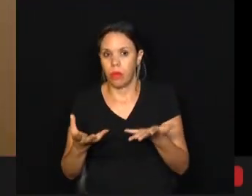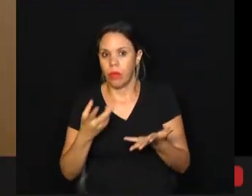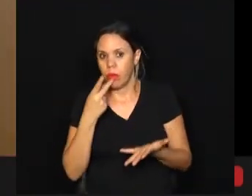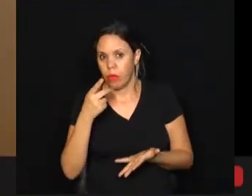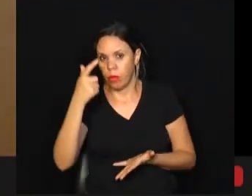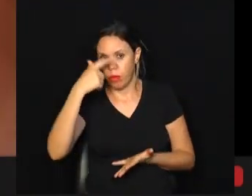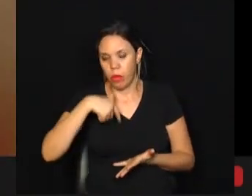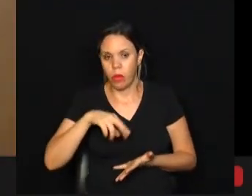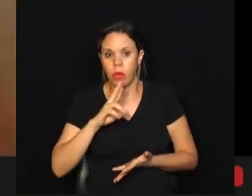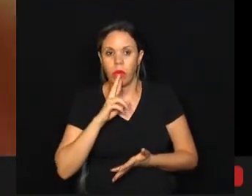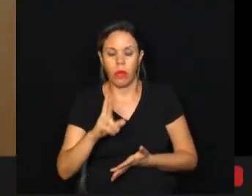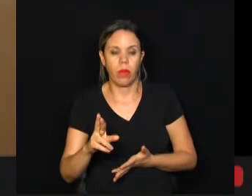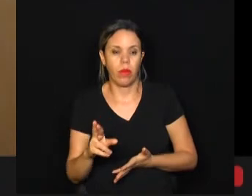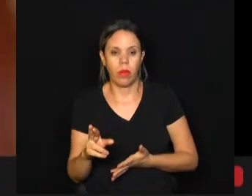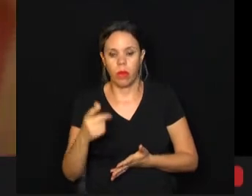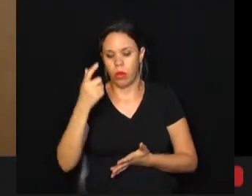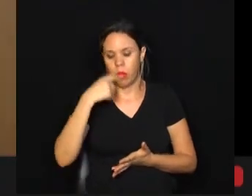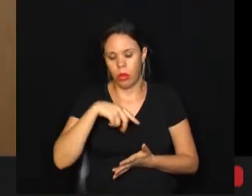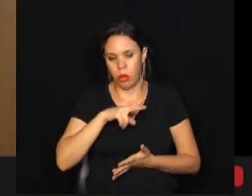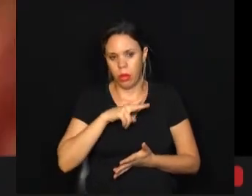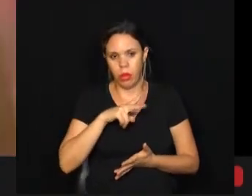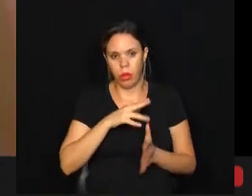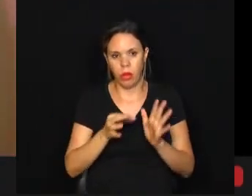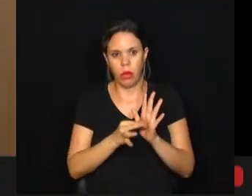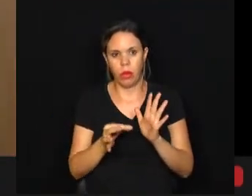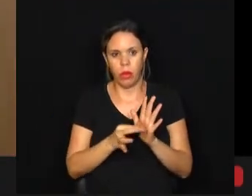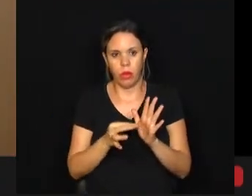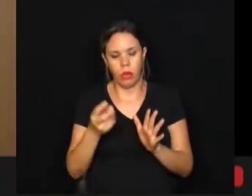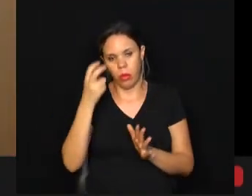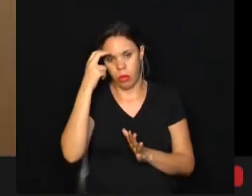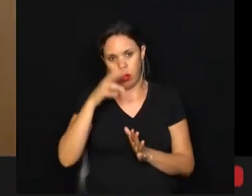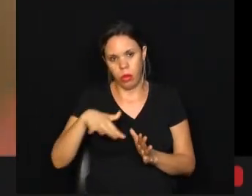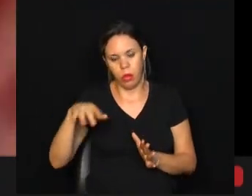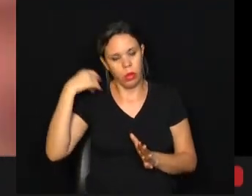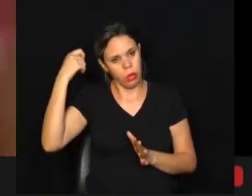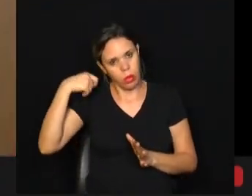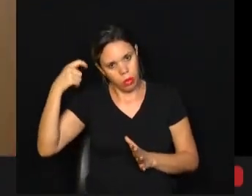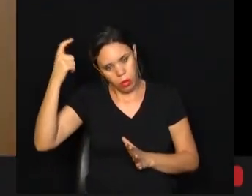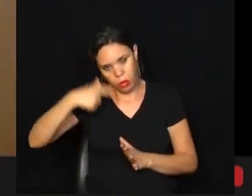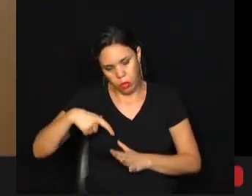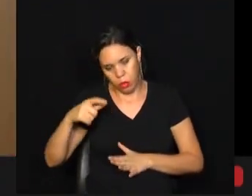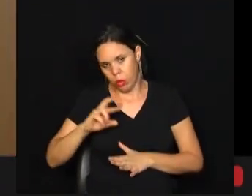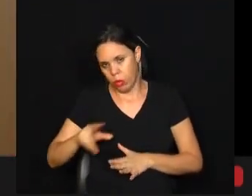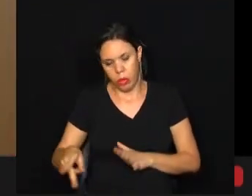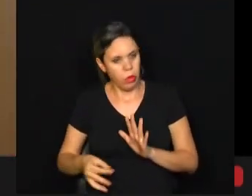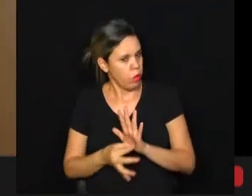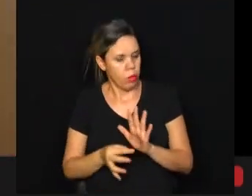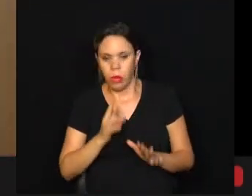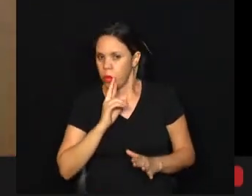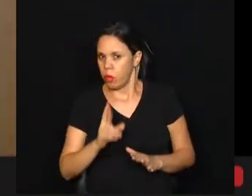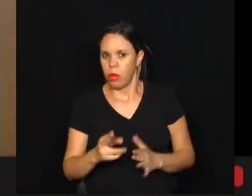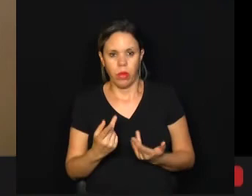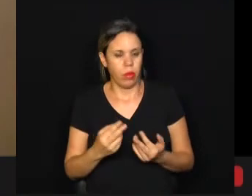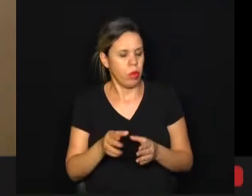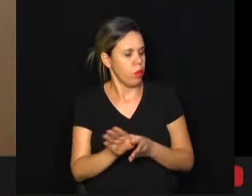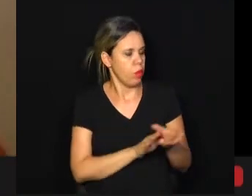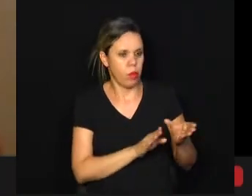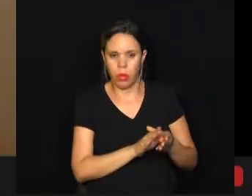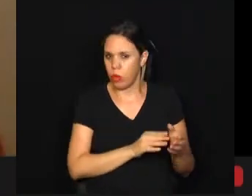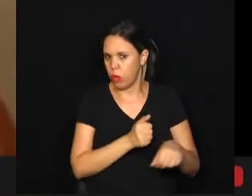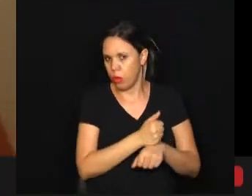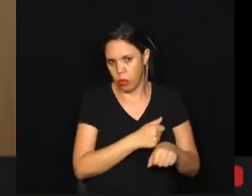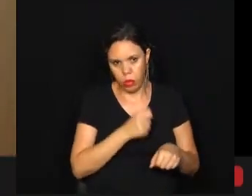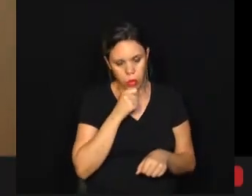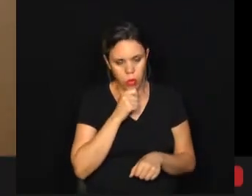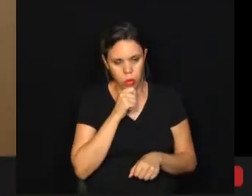dando uma resposta como Tish Viana, uma produtora cultural, uma artista, não estou dando uma resposta como conselheira,